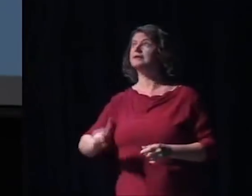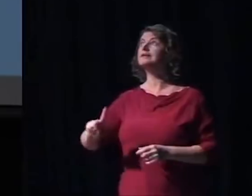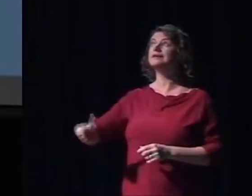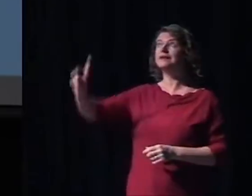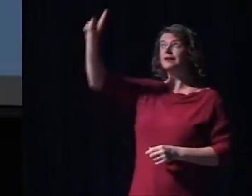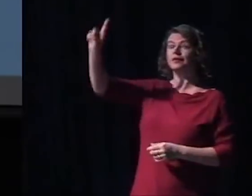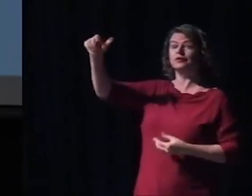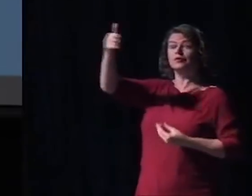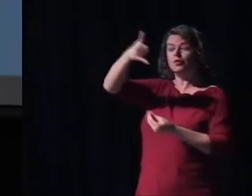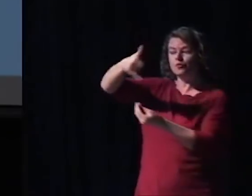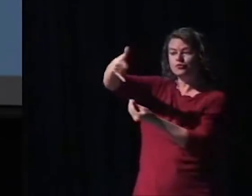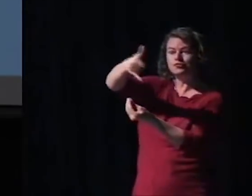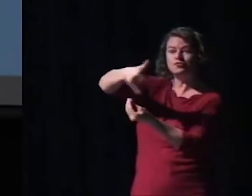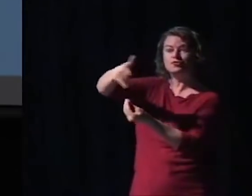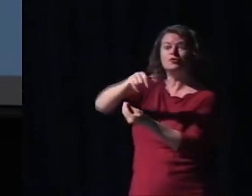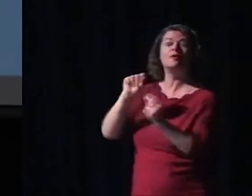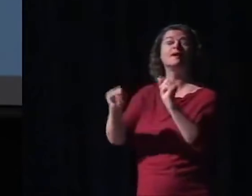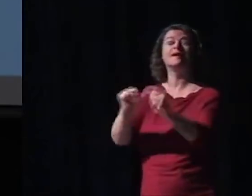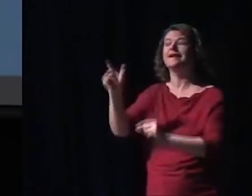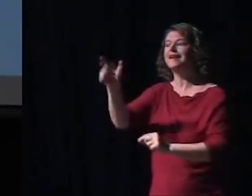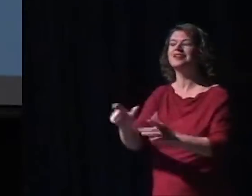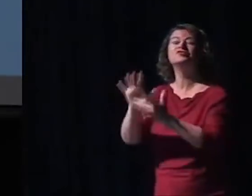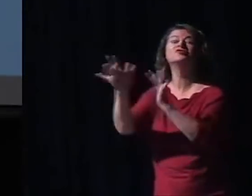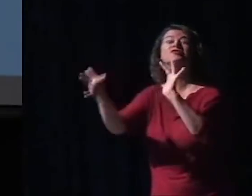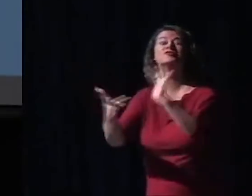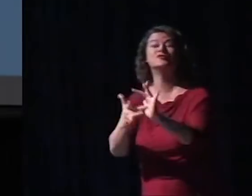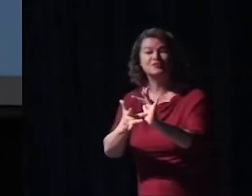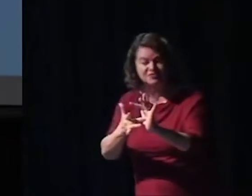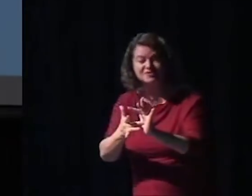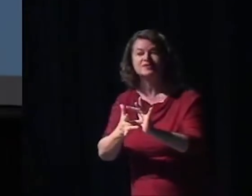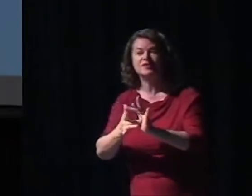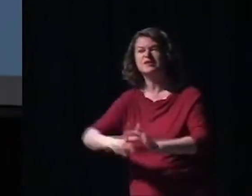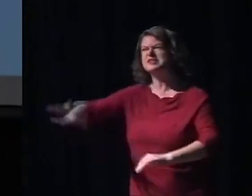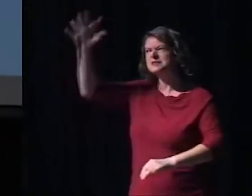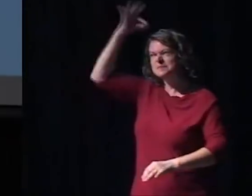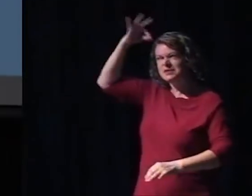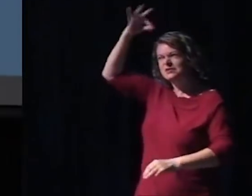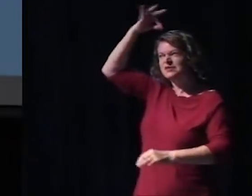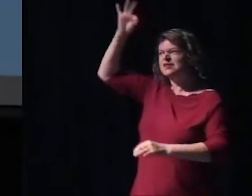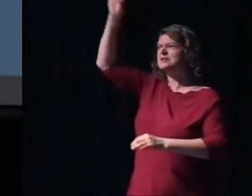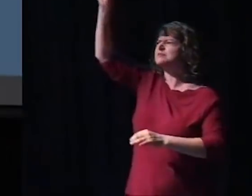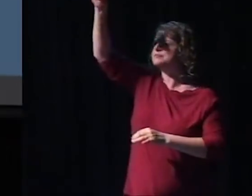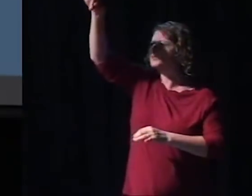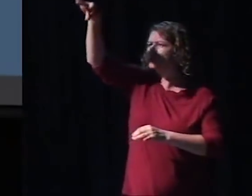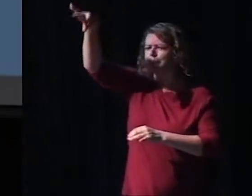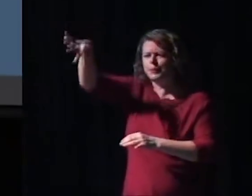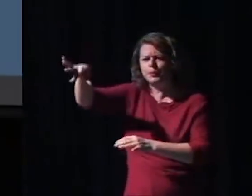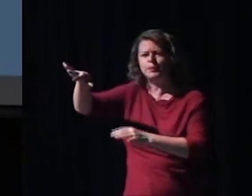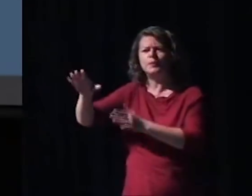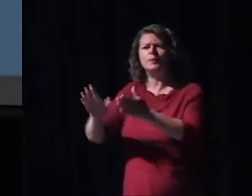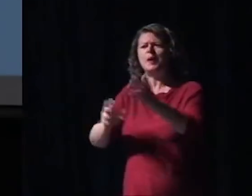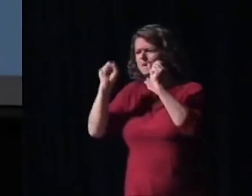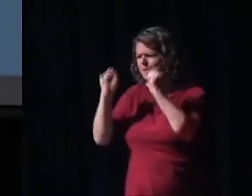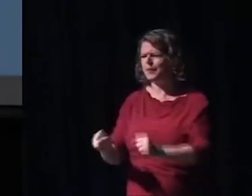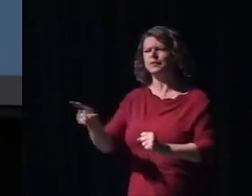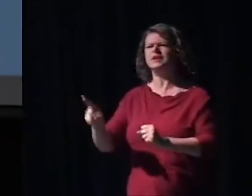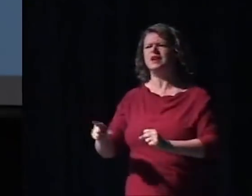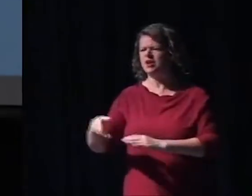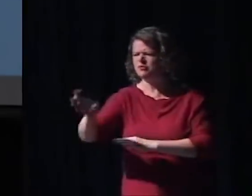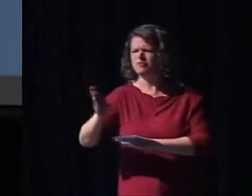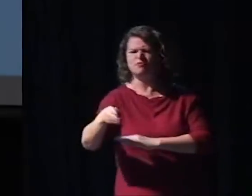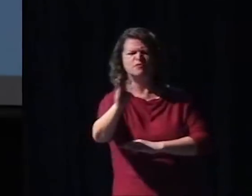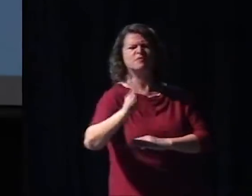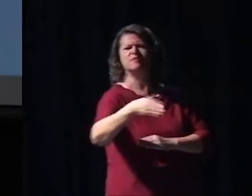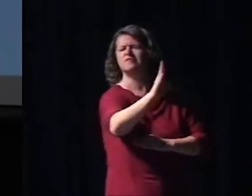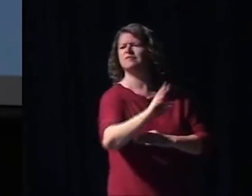Deus ungiu a Jesus de Nazaré com o Espírito Santo e poder, o qual andou por toda parte, fazendo bem,